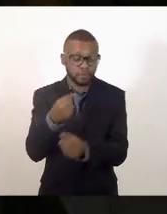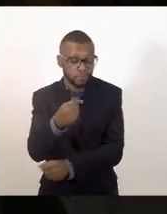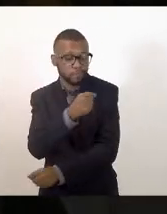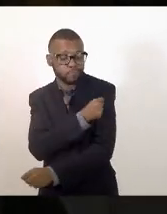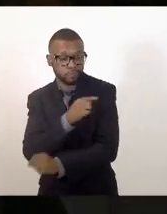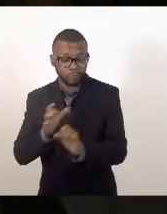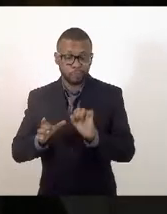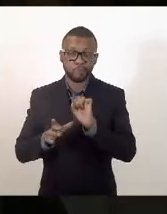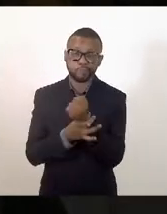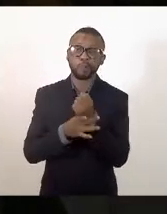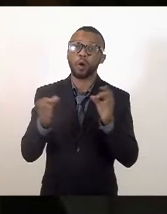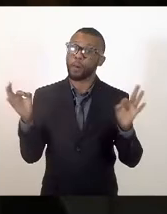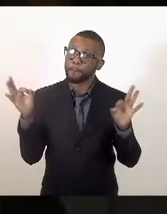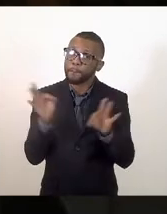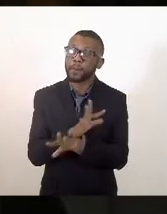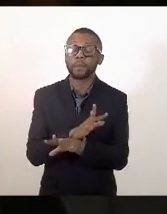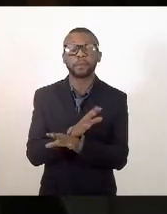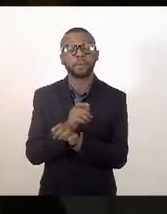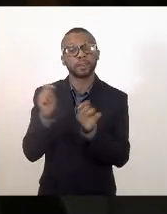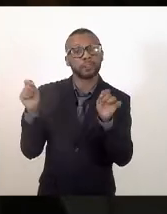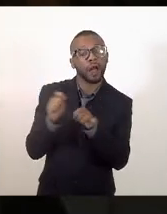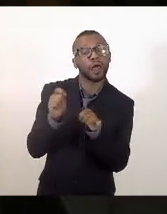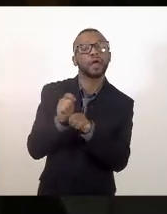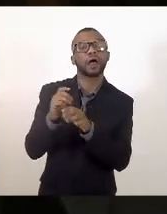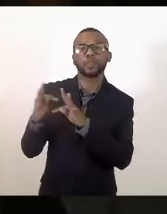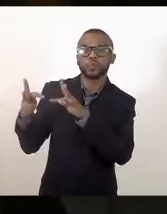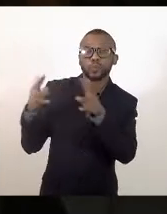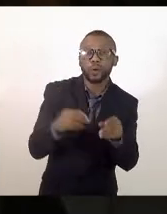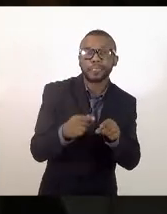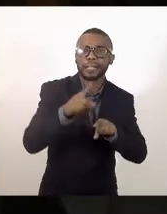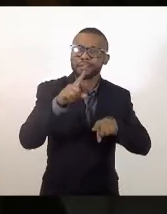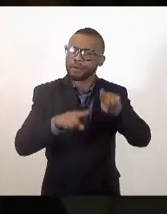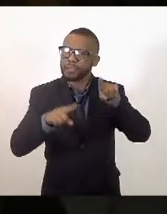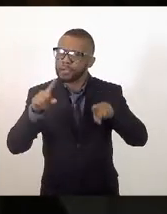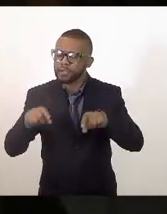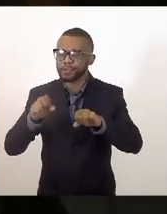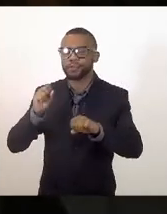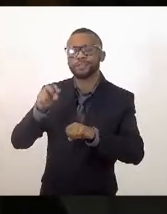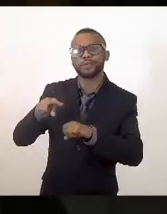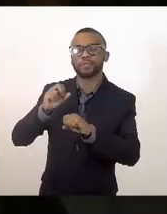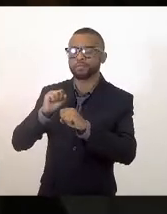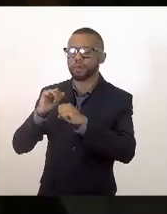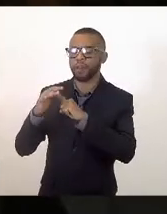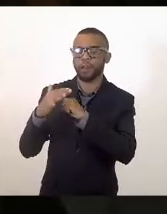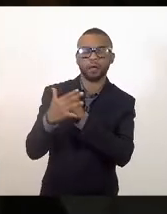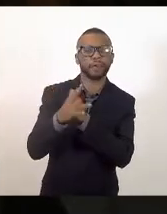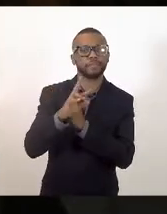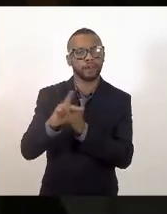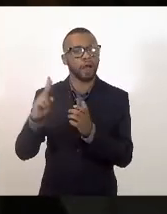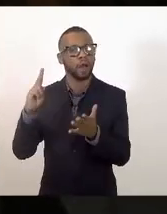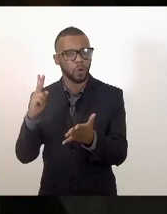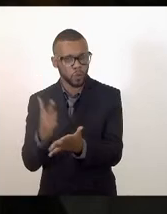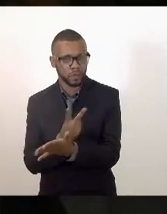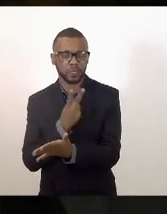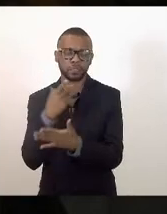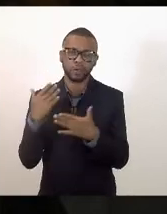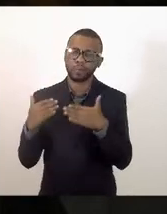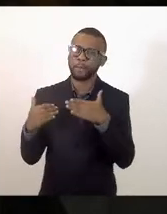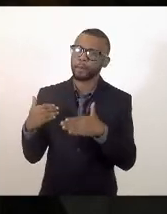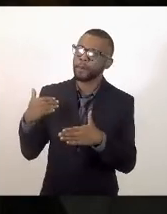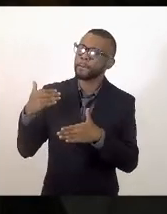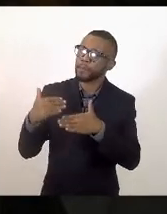para suportar todas as variantes que vão ocorrendo. Então, cada vez